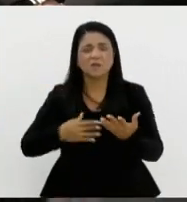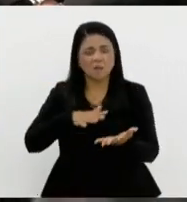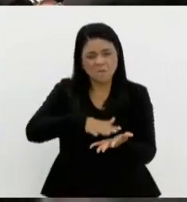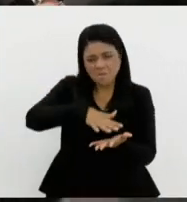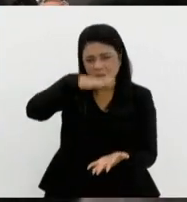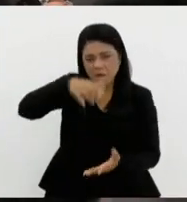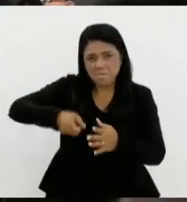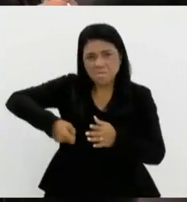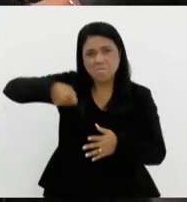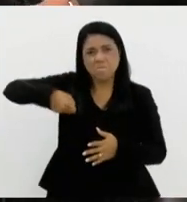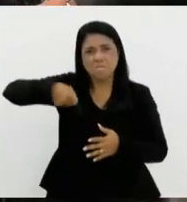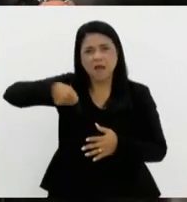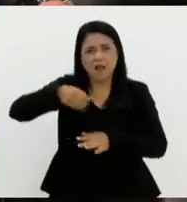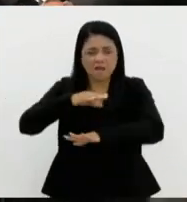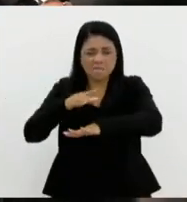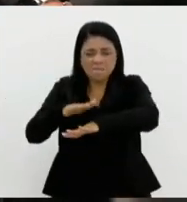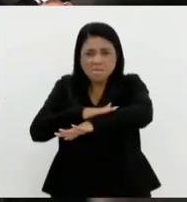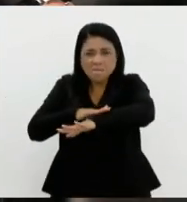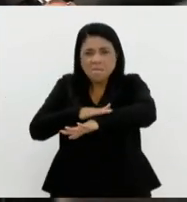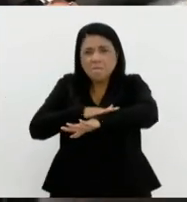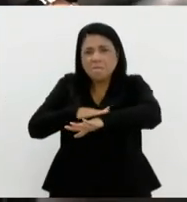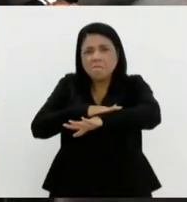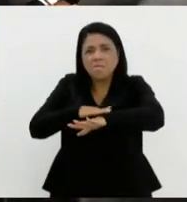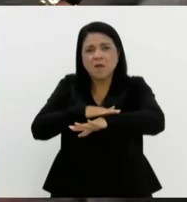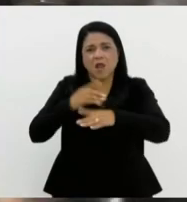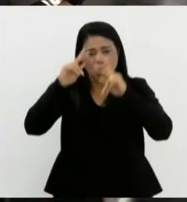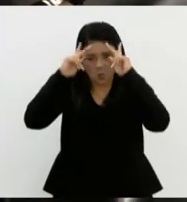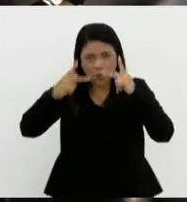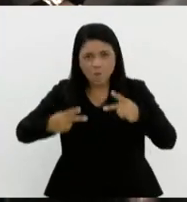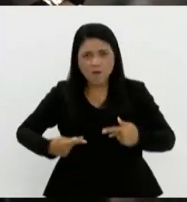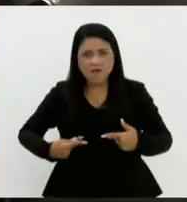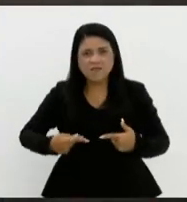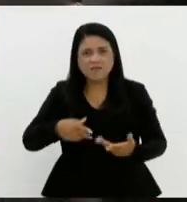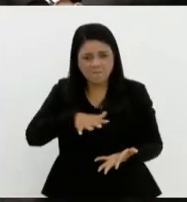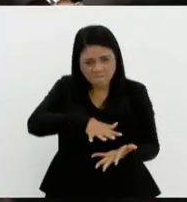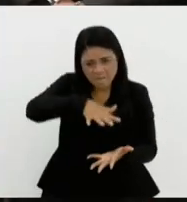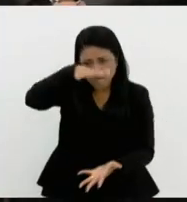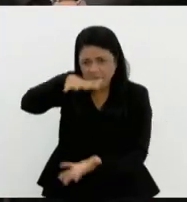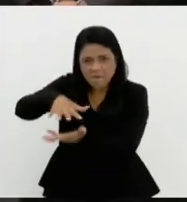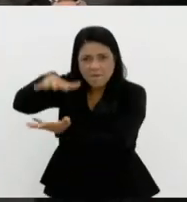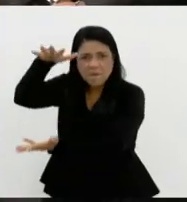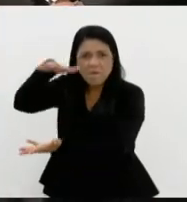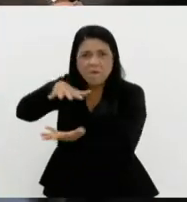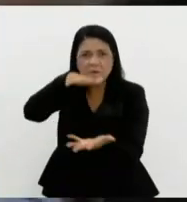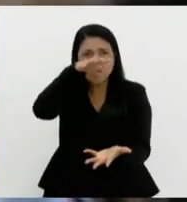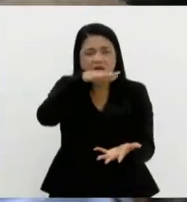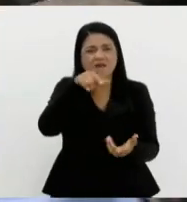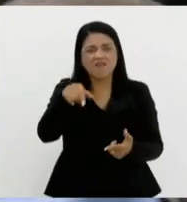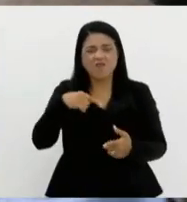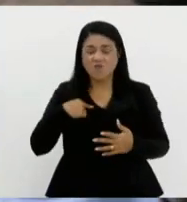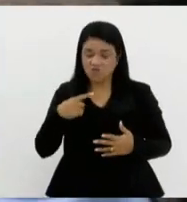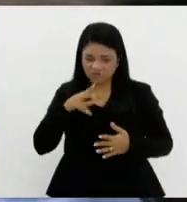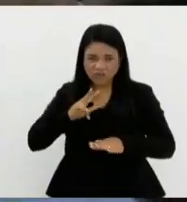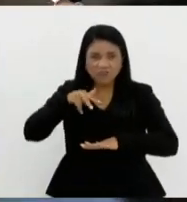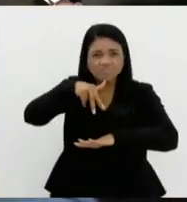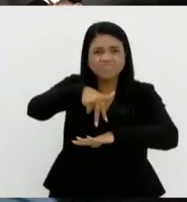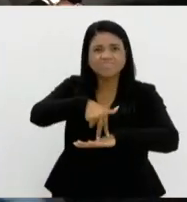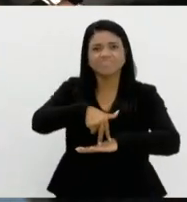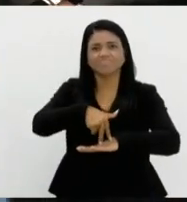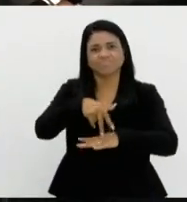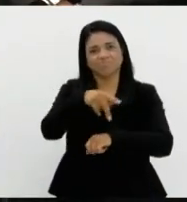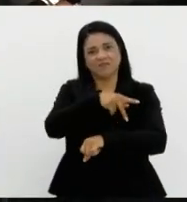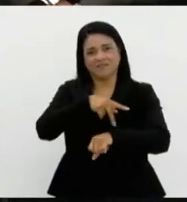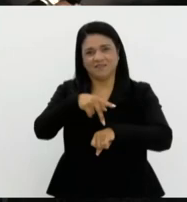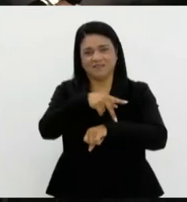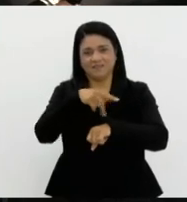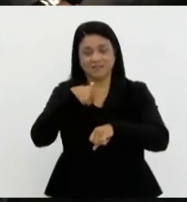já estive lá. Tem que ter muita força para adentrar aquele lugar. Mas é importante que a